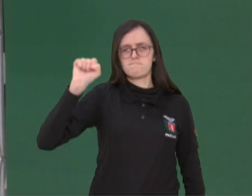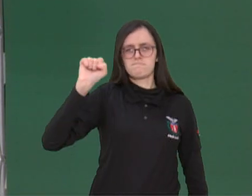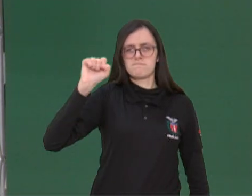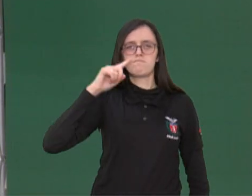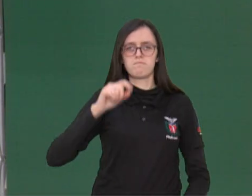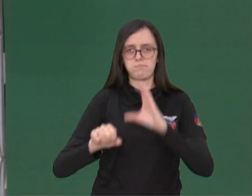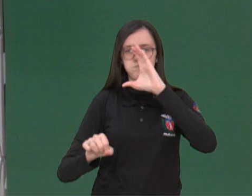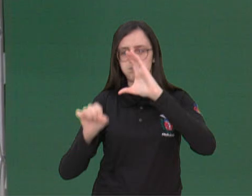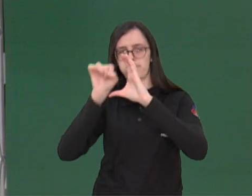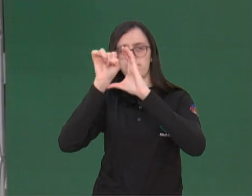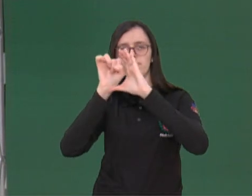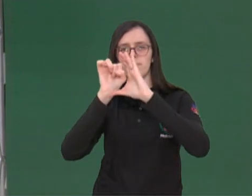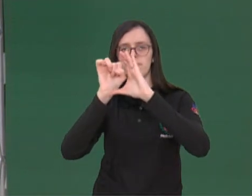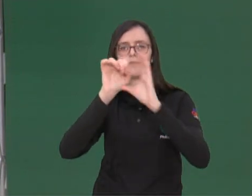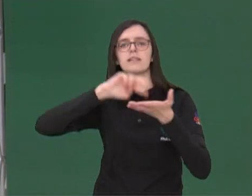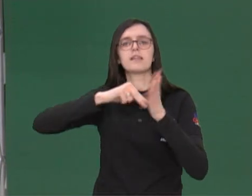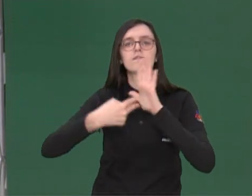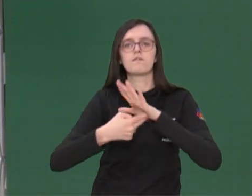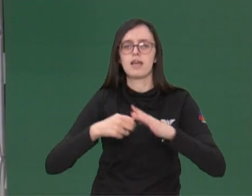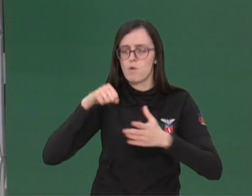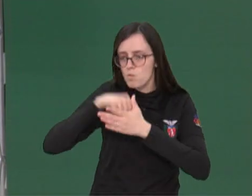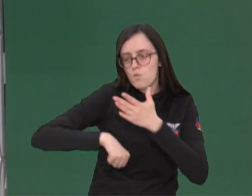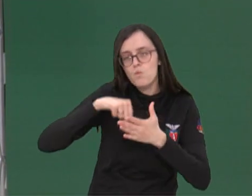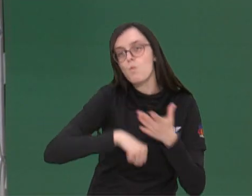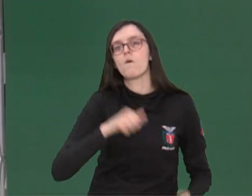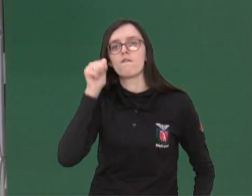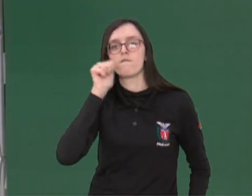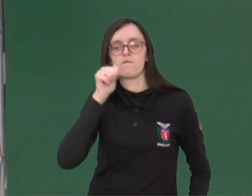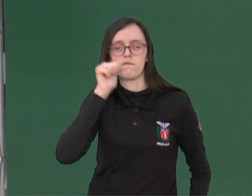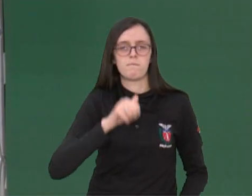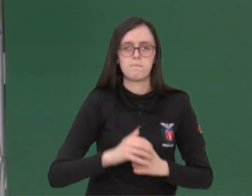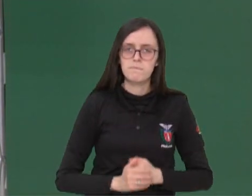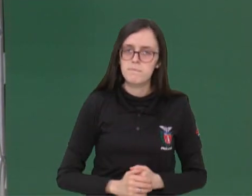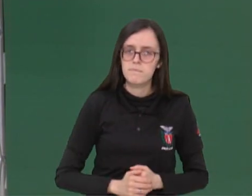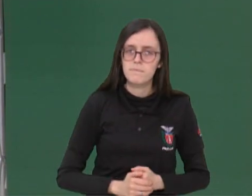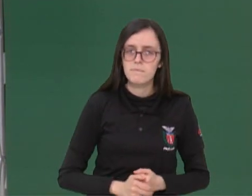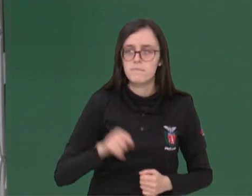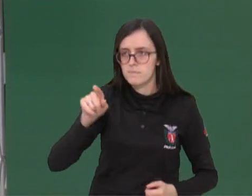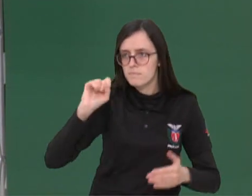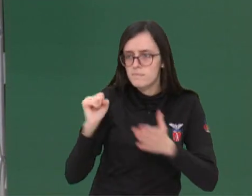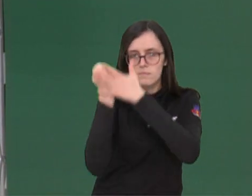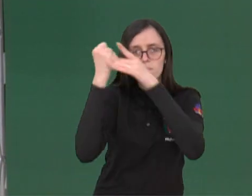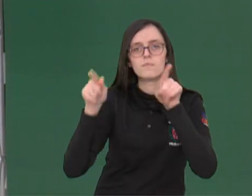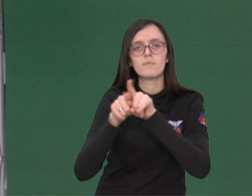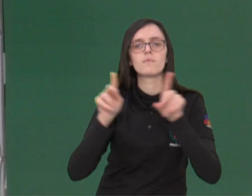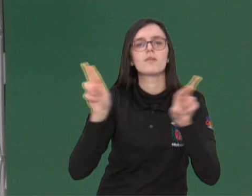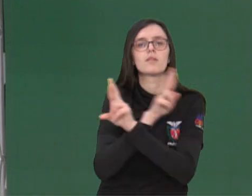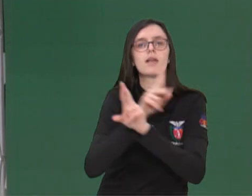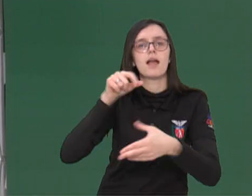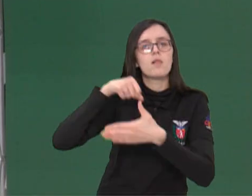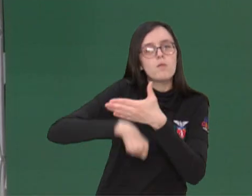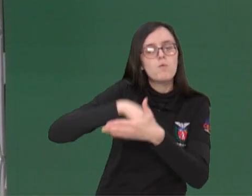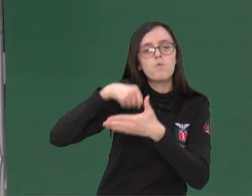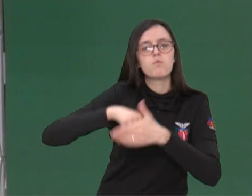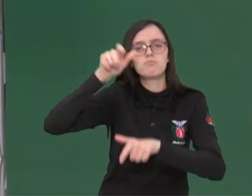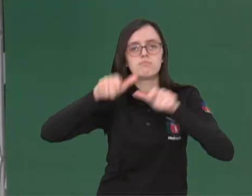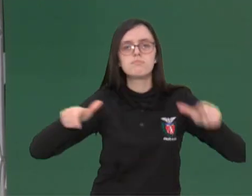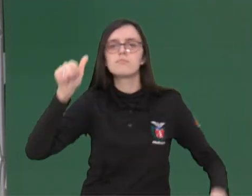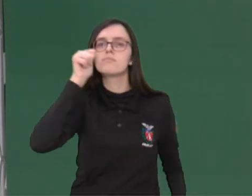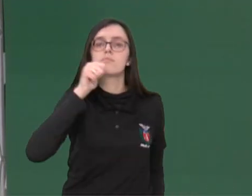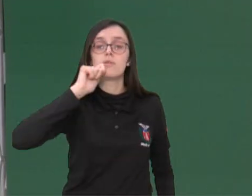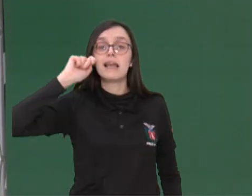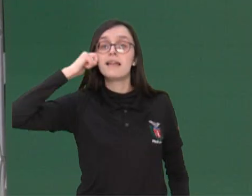vai mostrar esse símbolo da luta feminina. Esse símbolo também é muito ligado à luta das